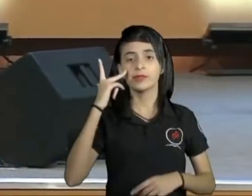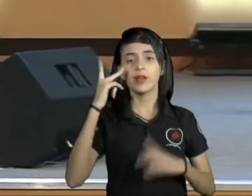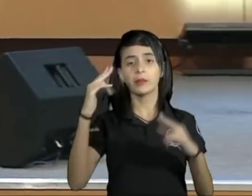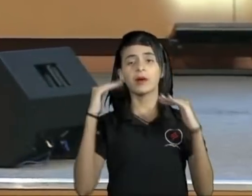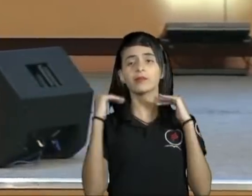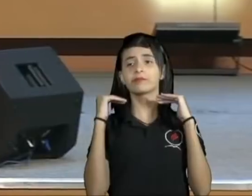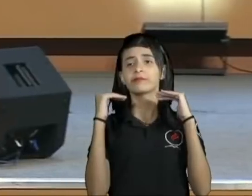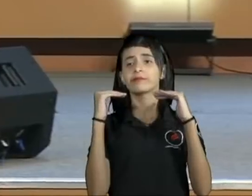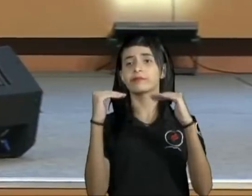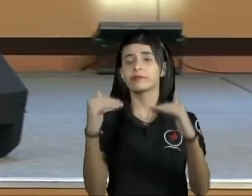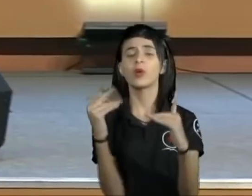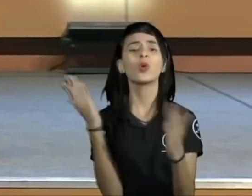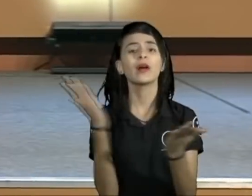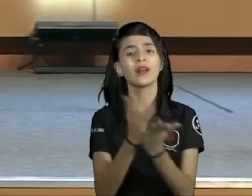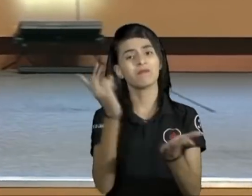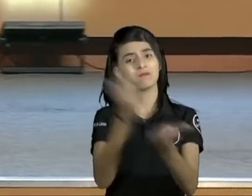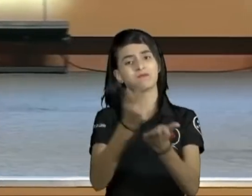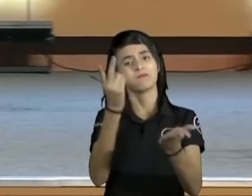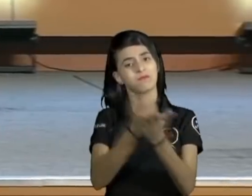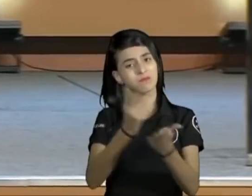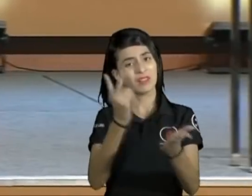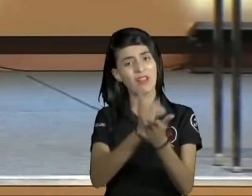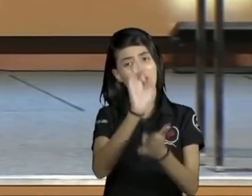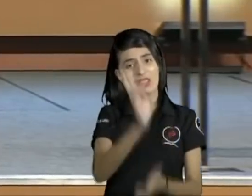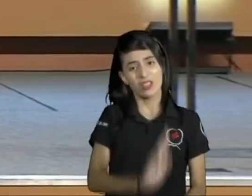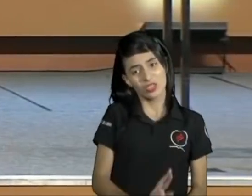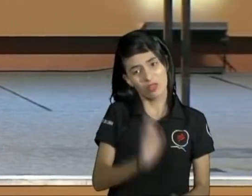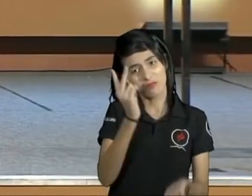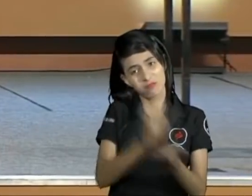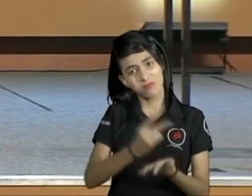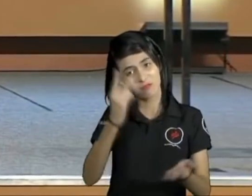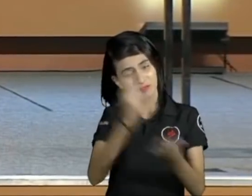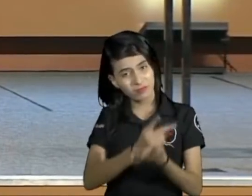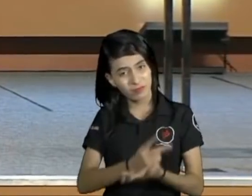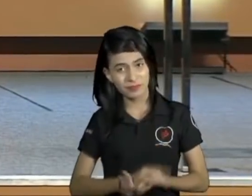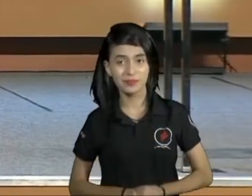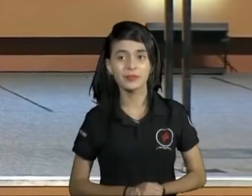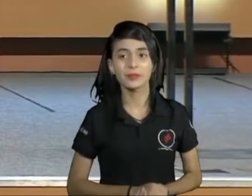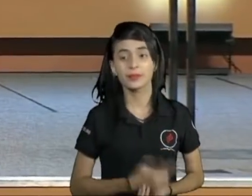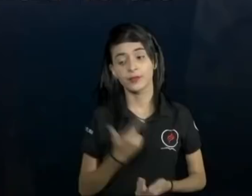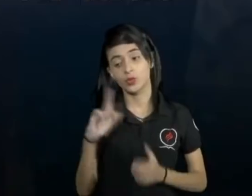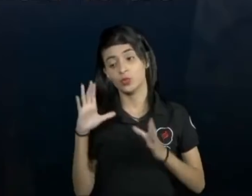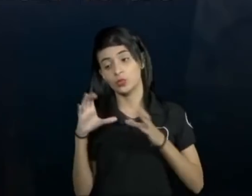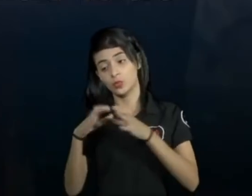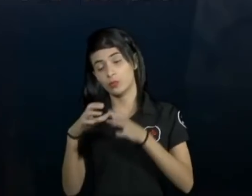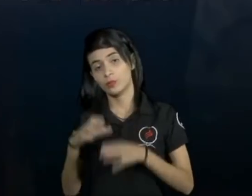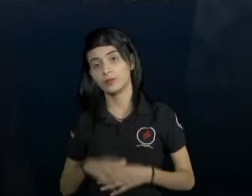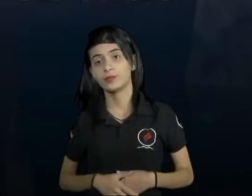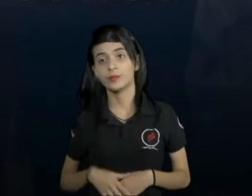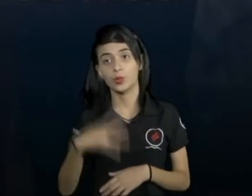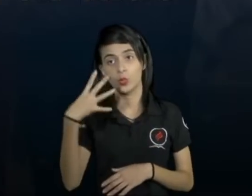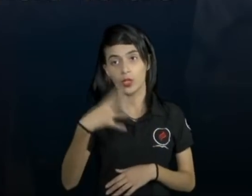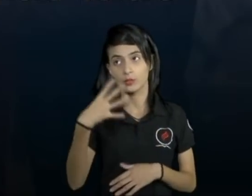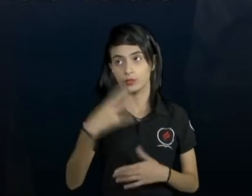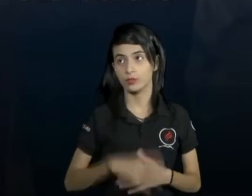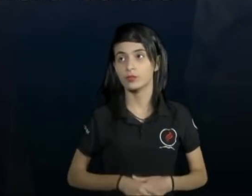continua pega os crentes de sempre os religiosos de sempre outro grupo